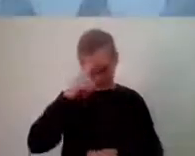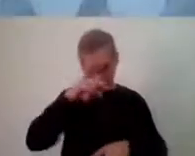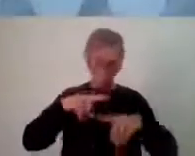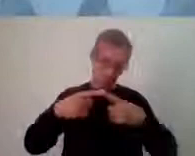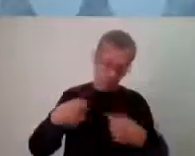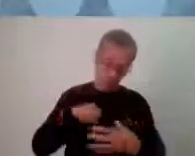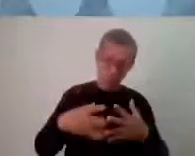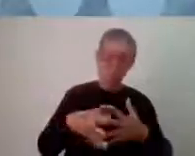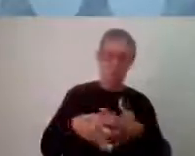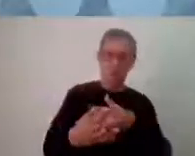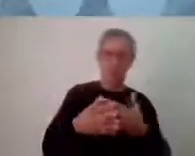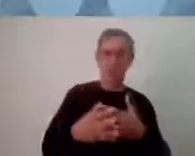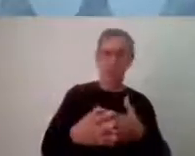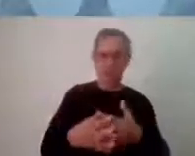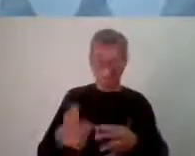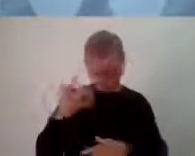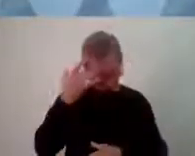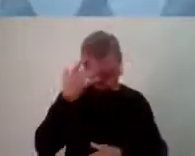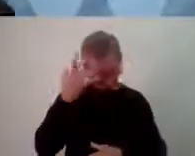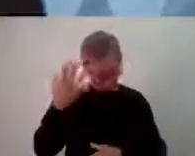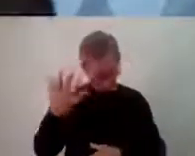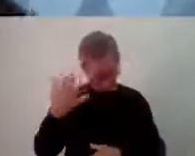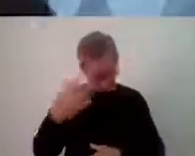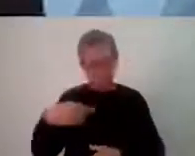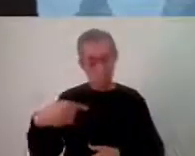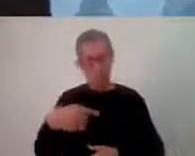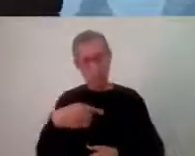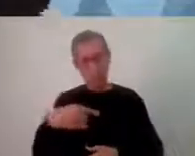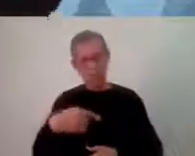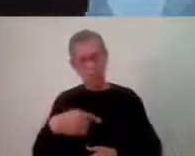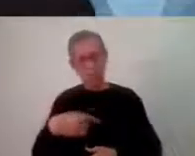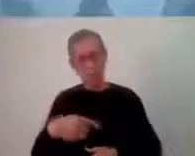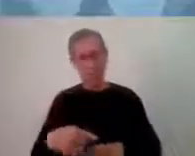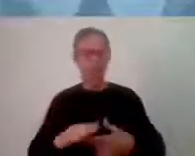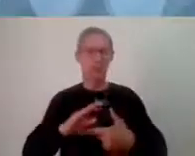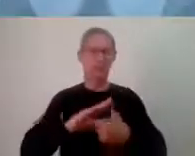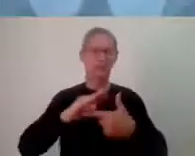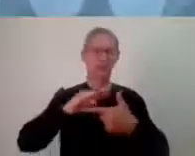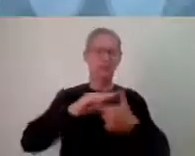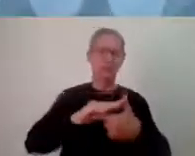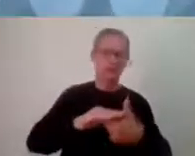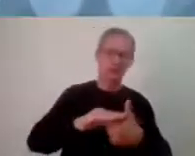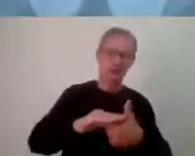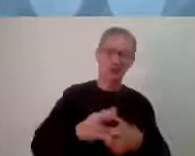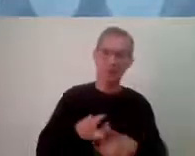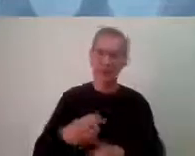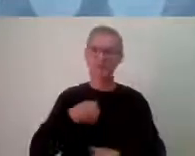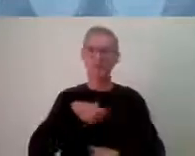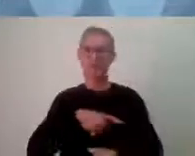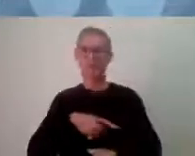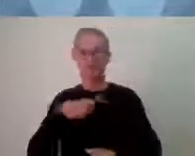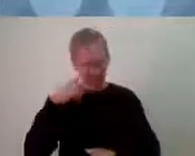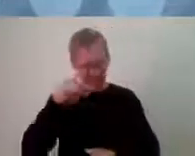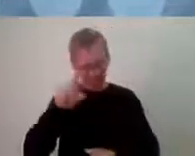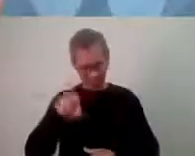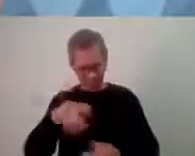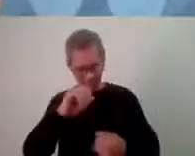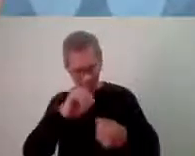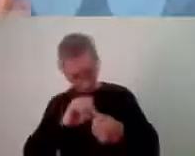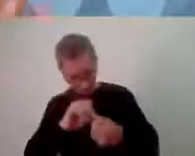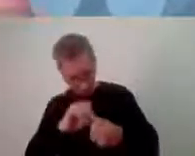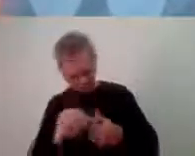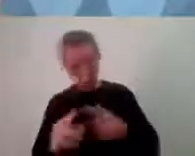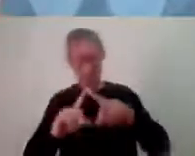dificuldade, eu confundo muito fácil o menos, sabe, do cosseno e do seno. Então, sempre que eu tenho dúvida, eu faço ele